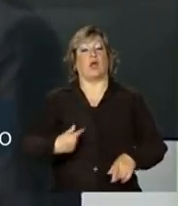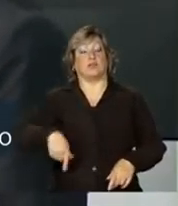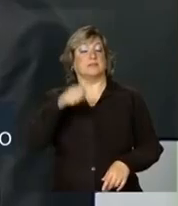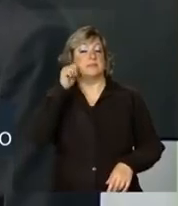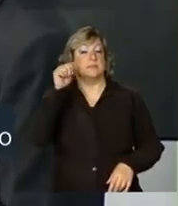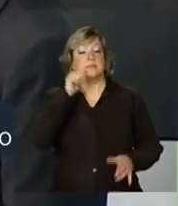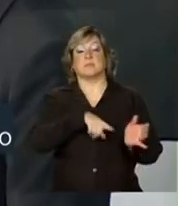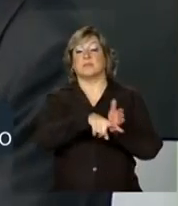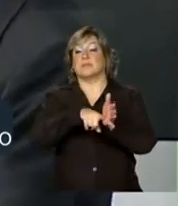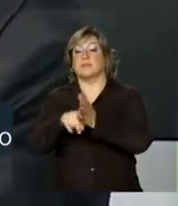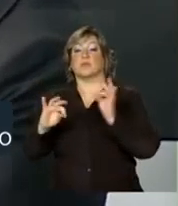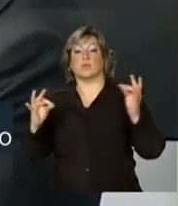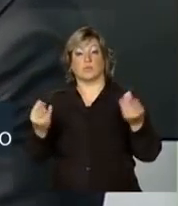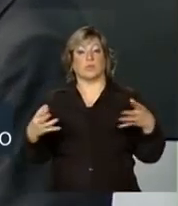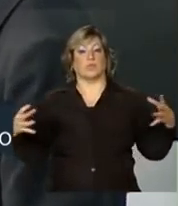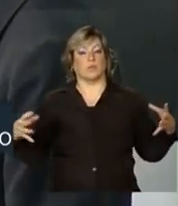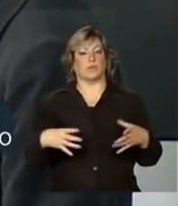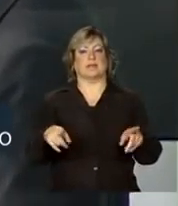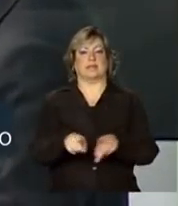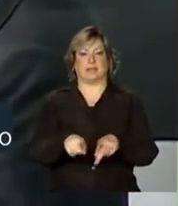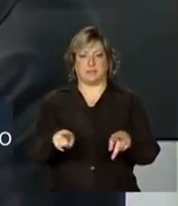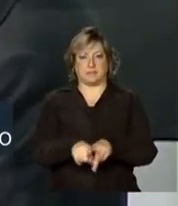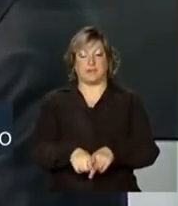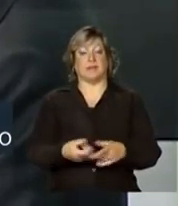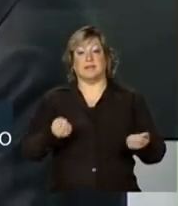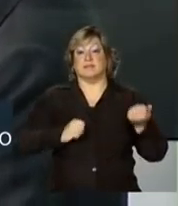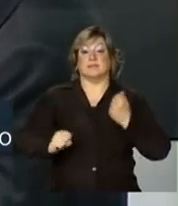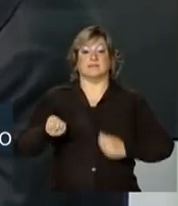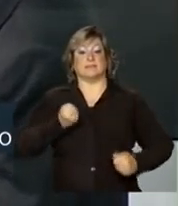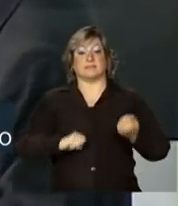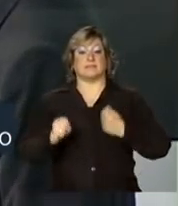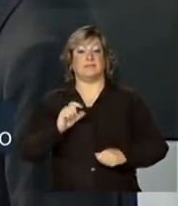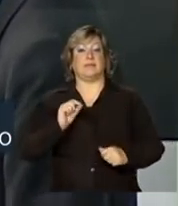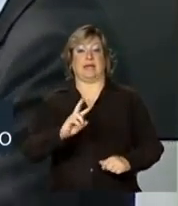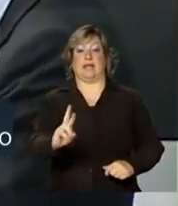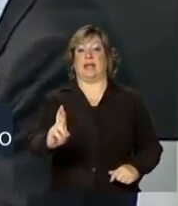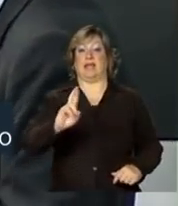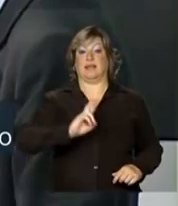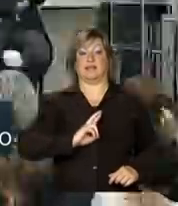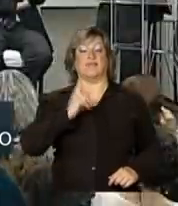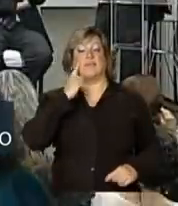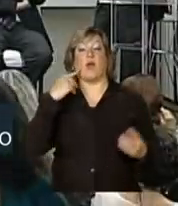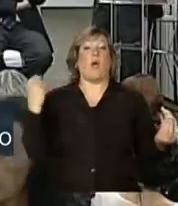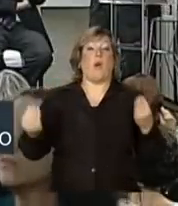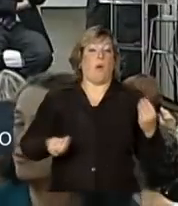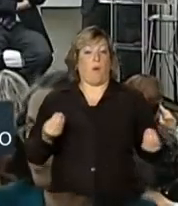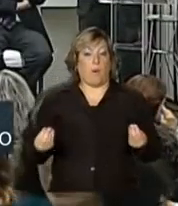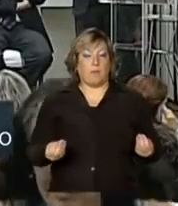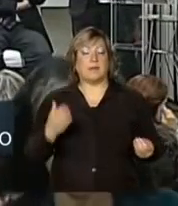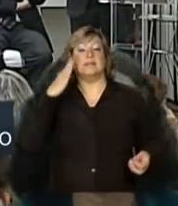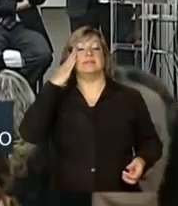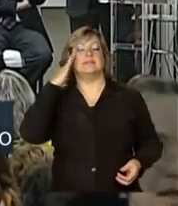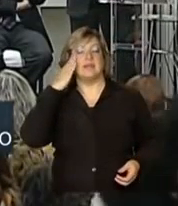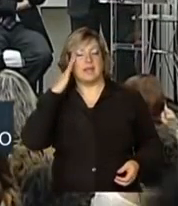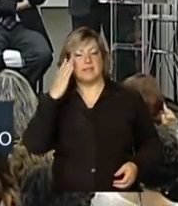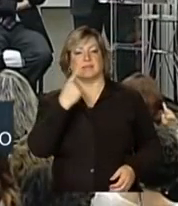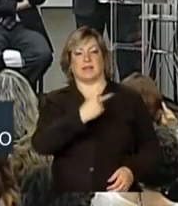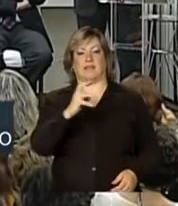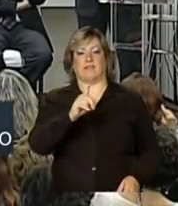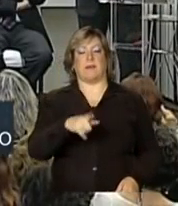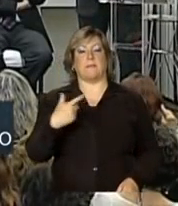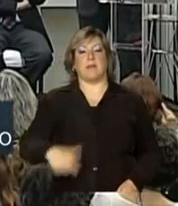pesquisadoras e estamos já sedentos dos resultados para a gente colher e, principalmente, para entender cada vez